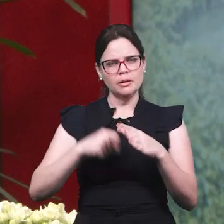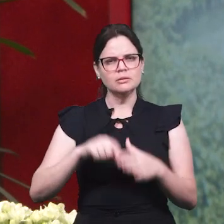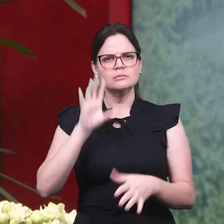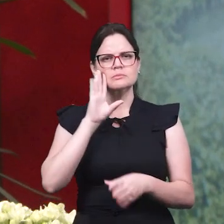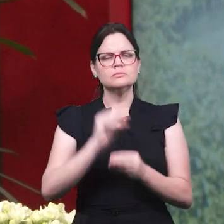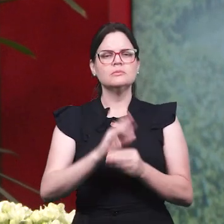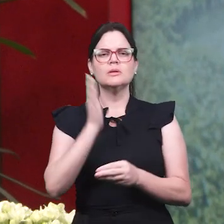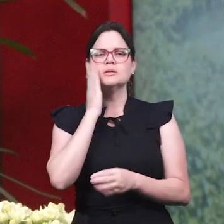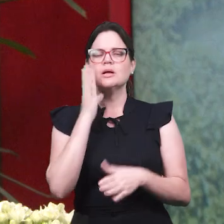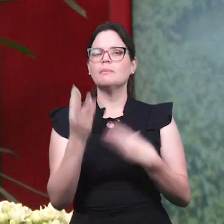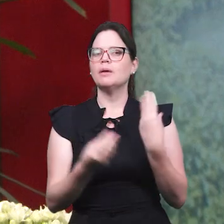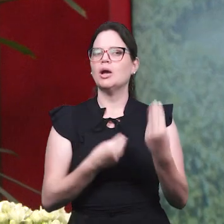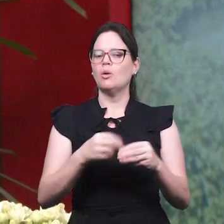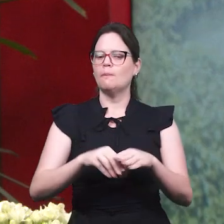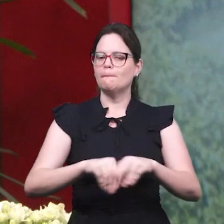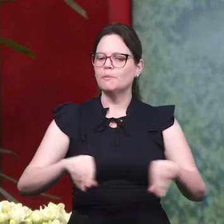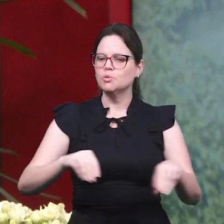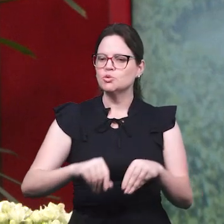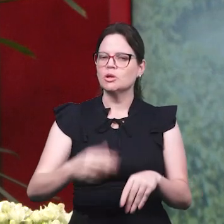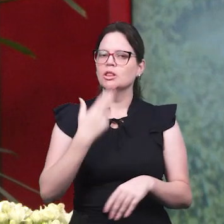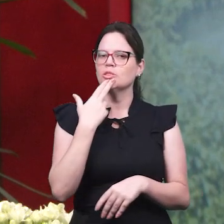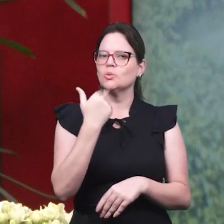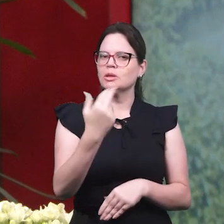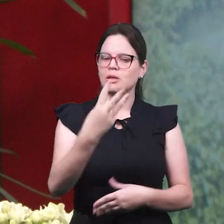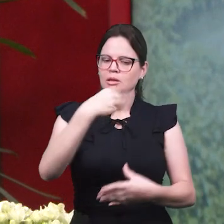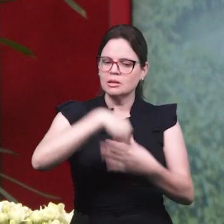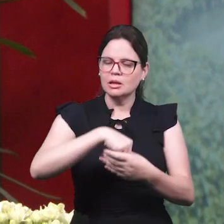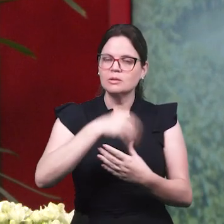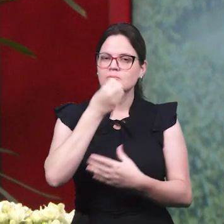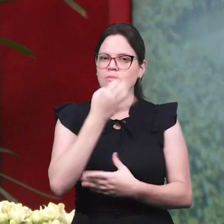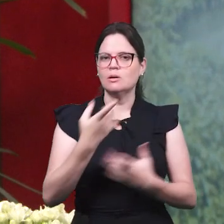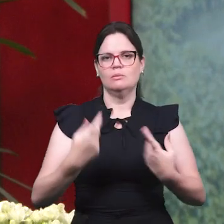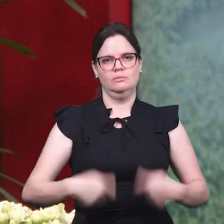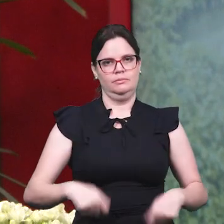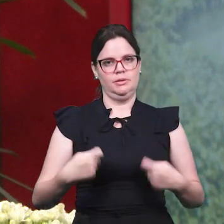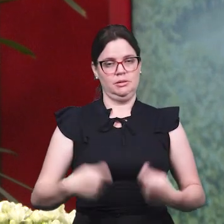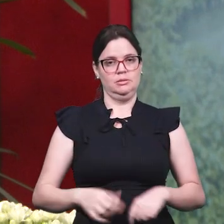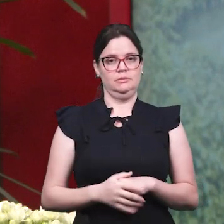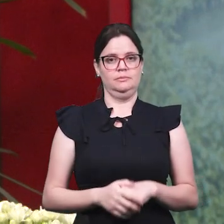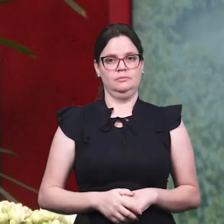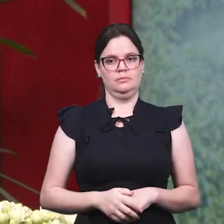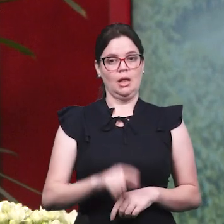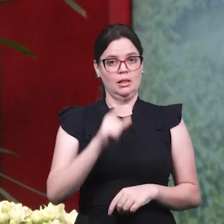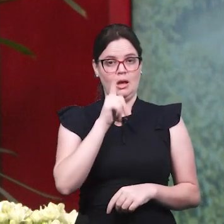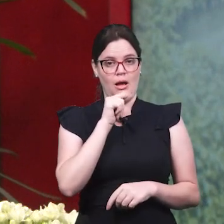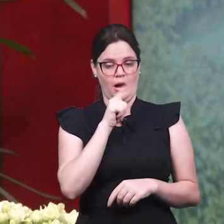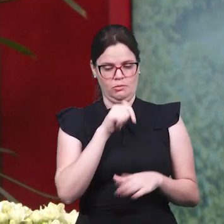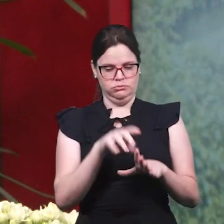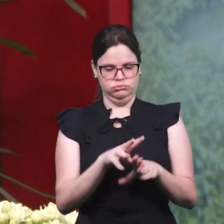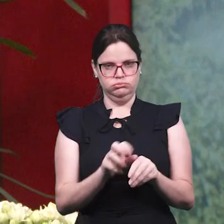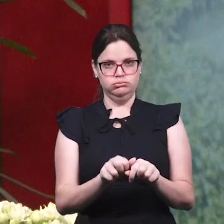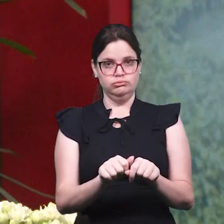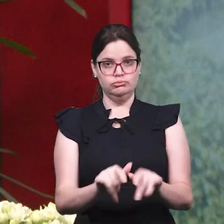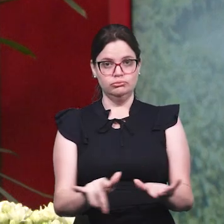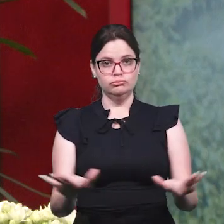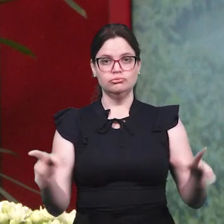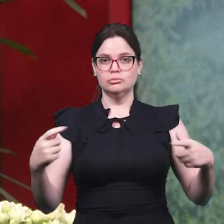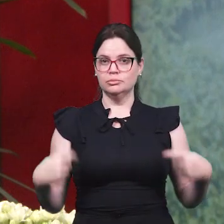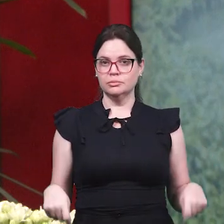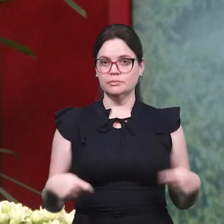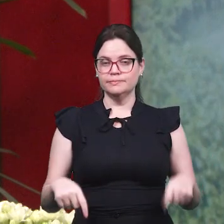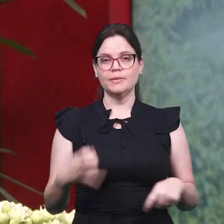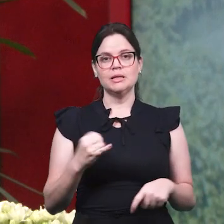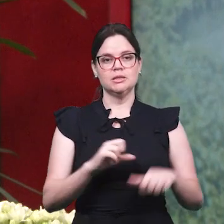como ele mantém esse solo com uma quantidade de nutrientes apropriada, esse solo umidificado, se puder